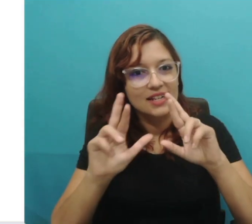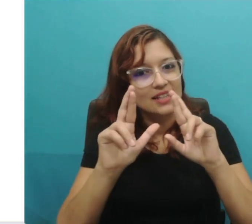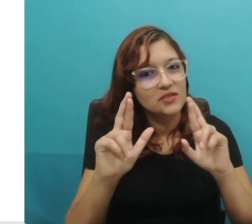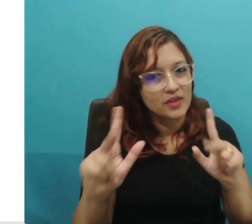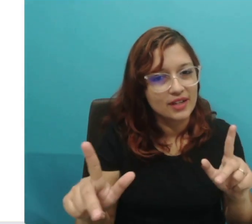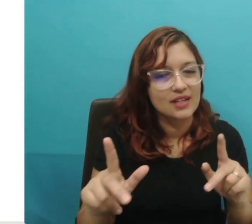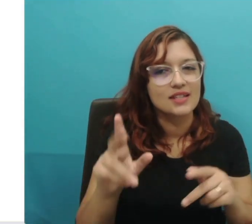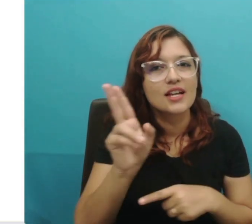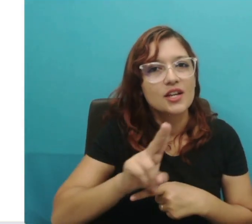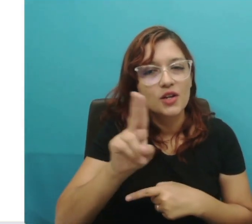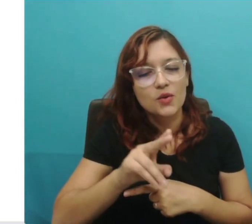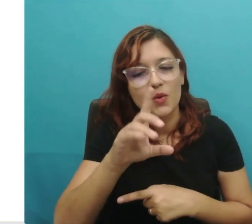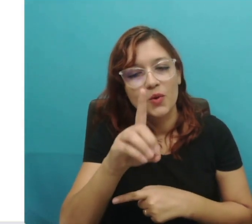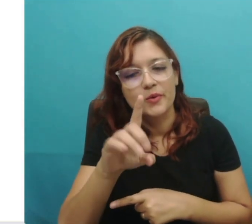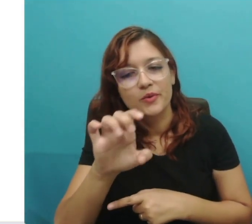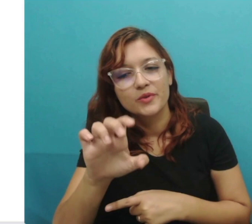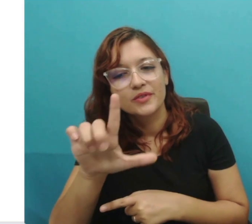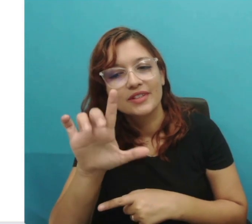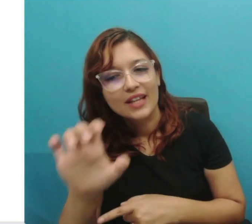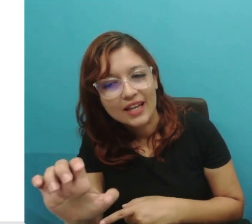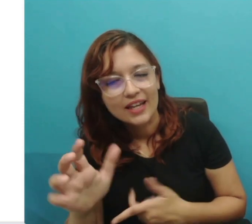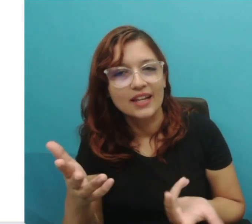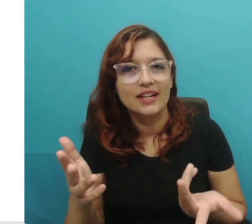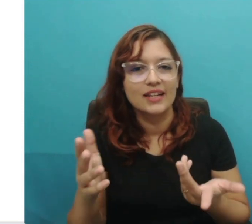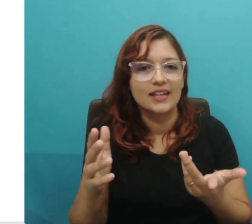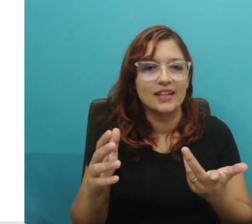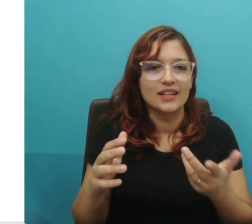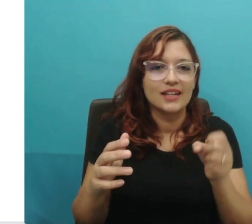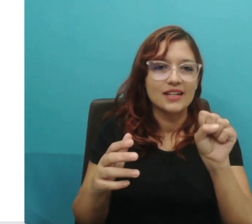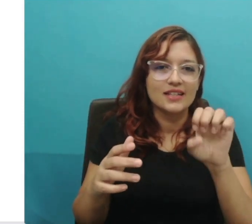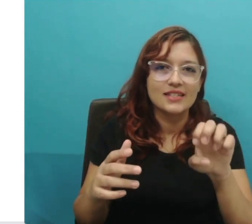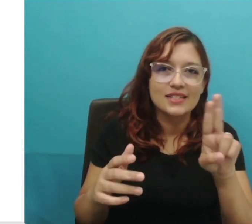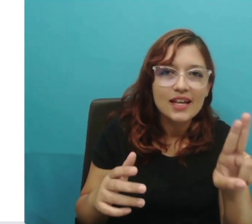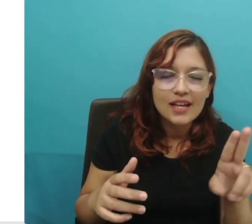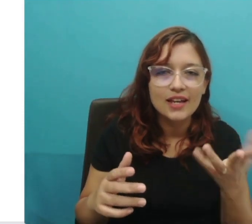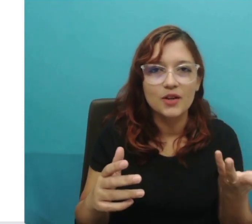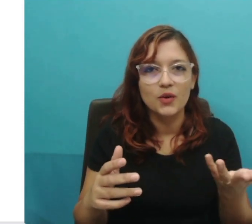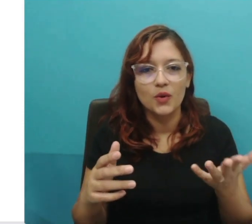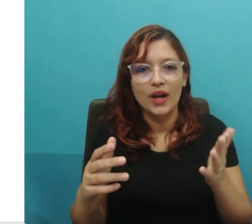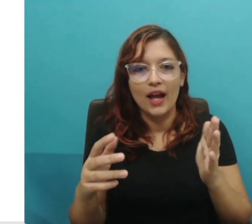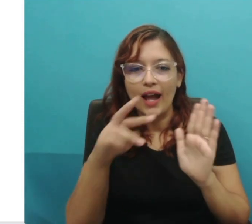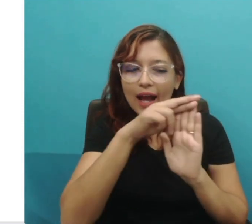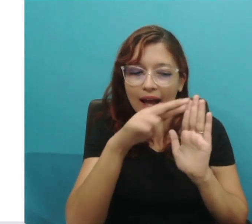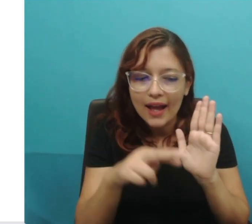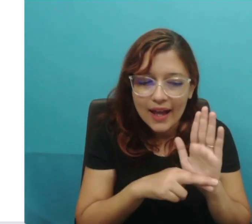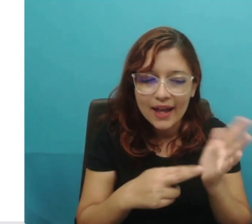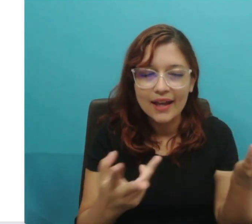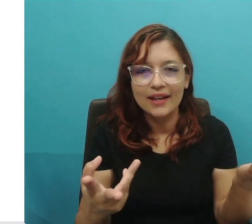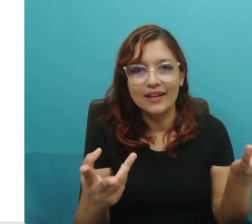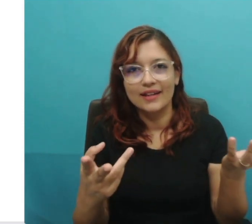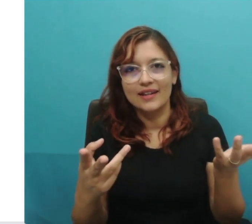você entender a diferença de usar dele e usar seu.